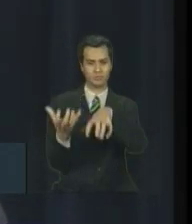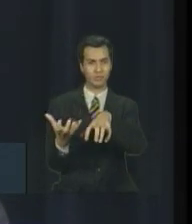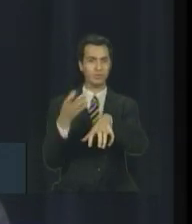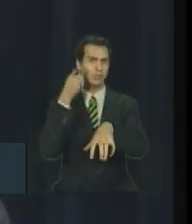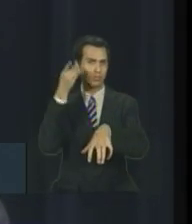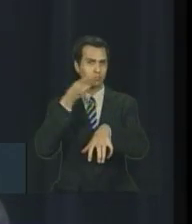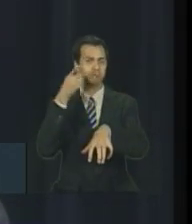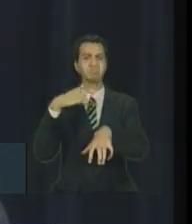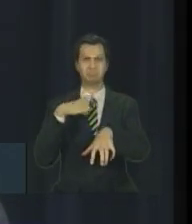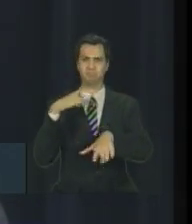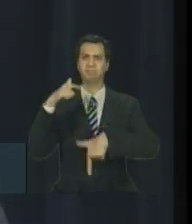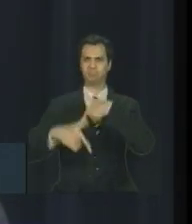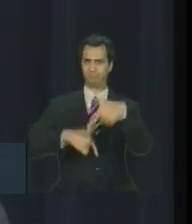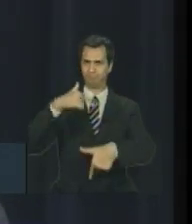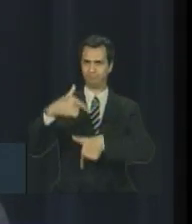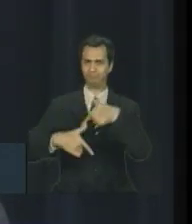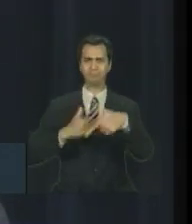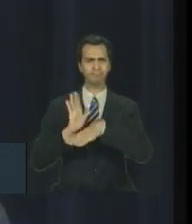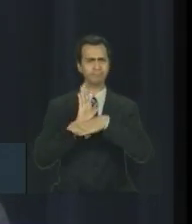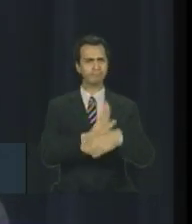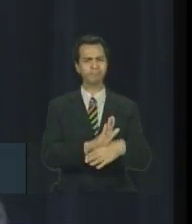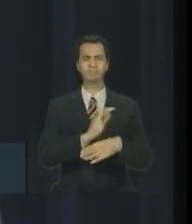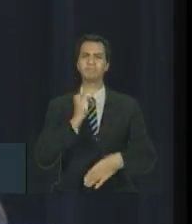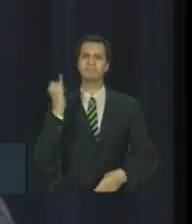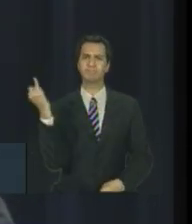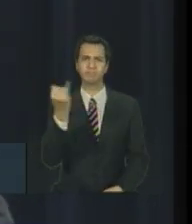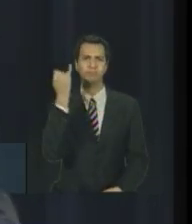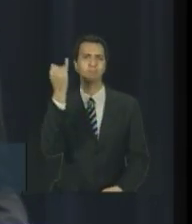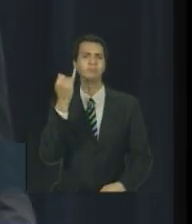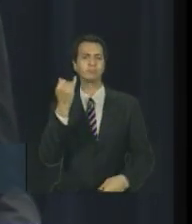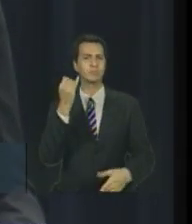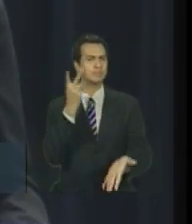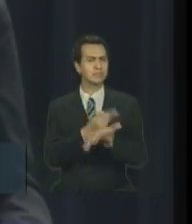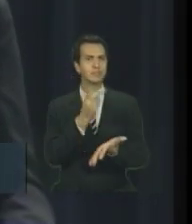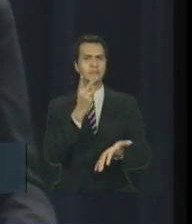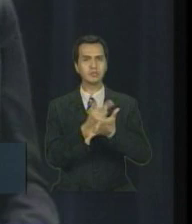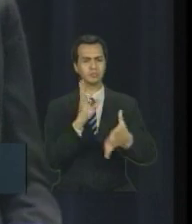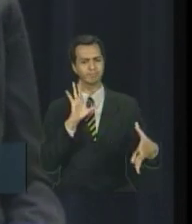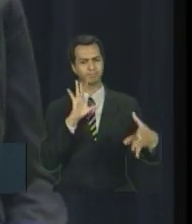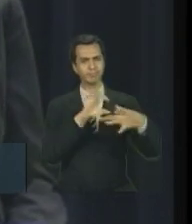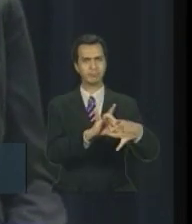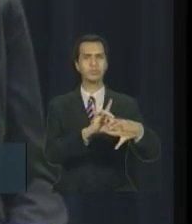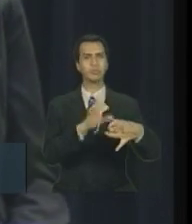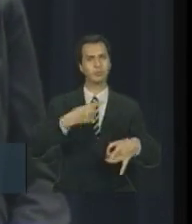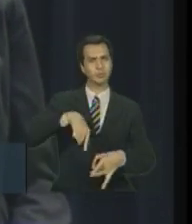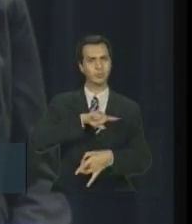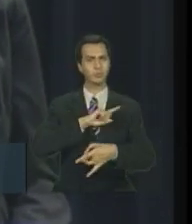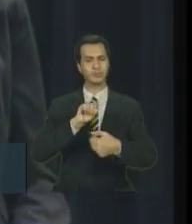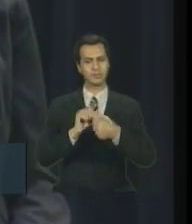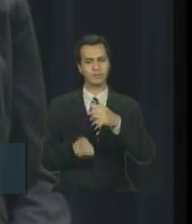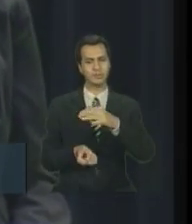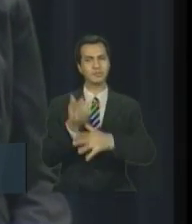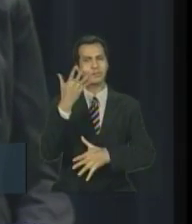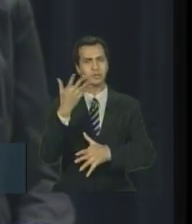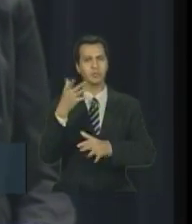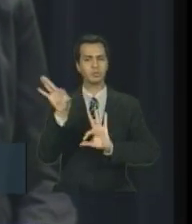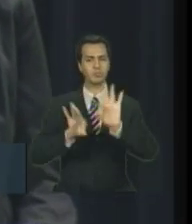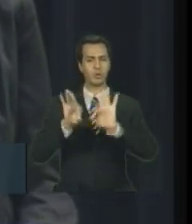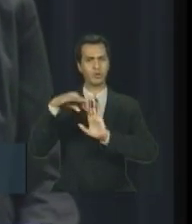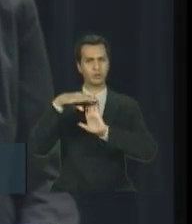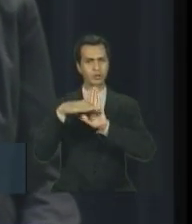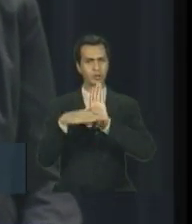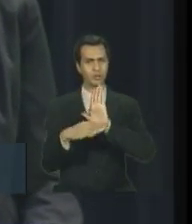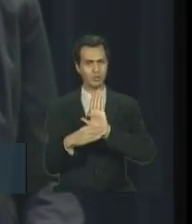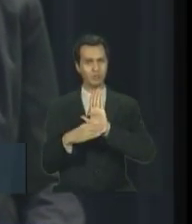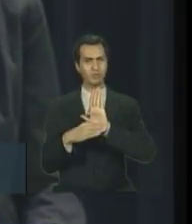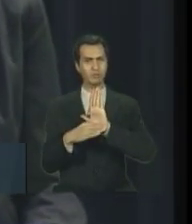excepcional à frente desta causa e é parceira em todos os momentos da construção desta agenda prioritária para o governo federal e